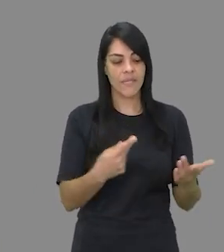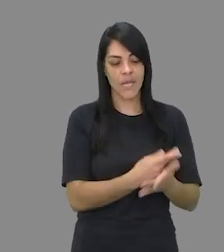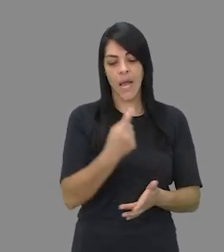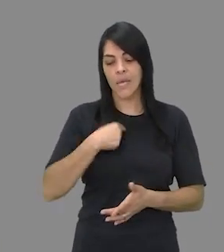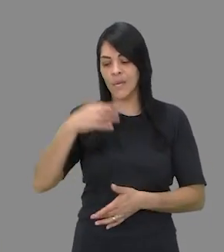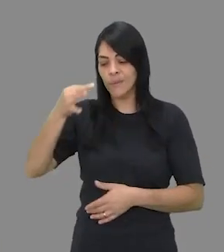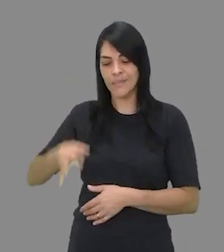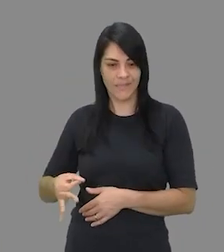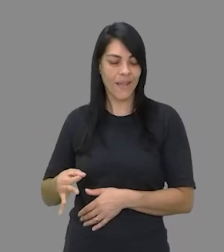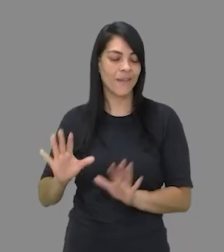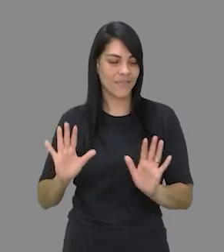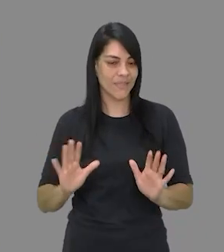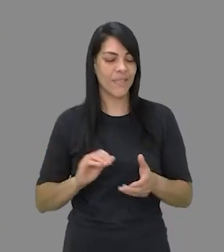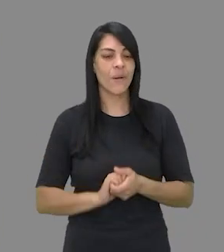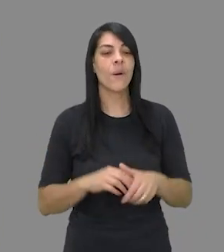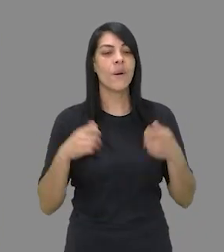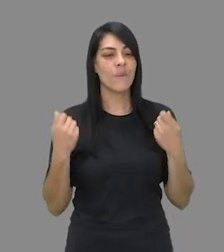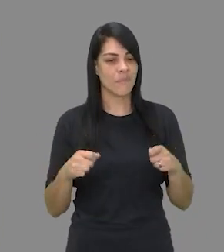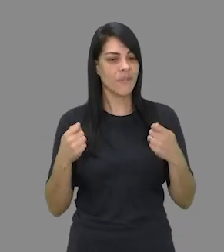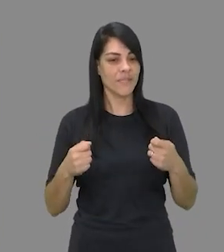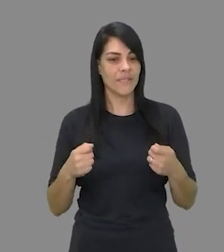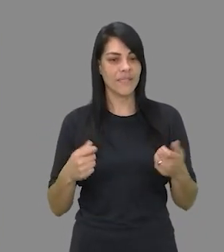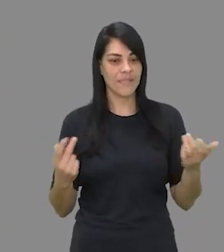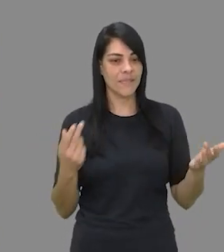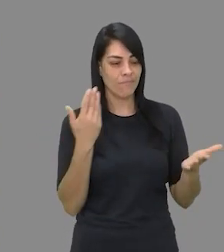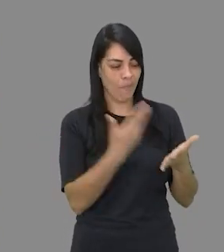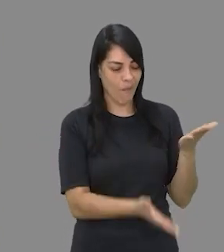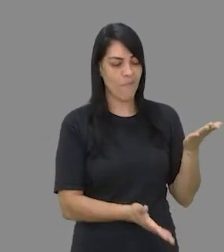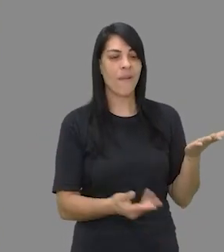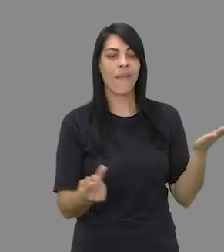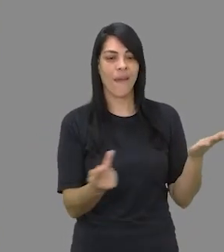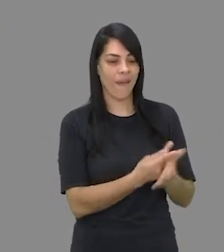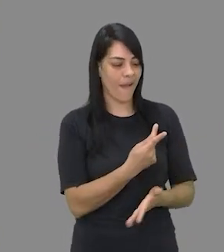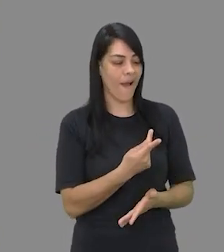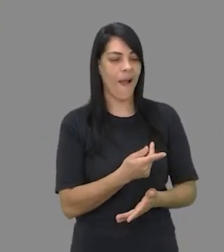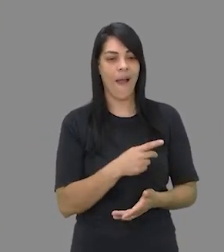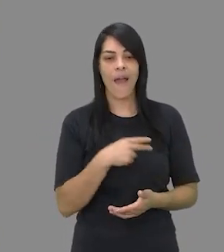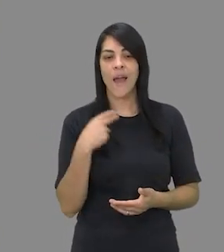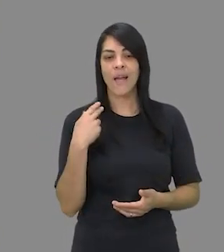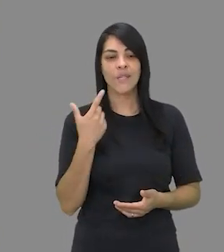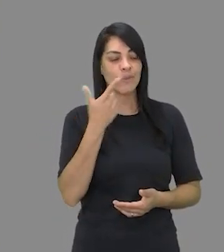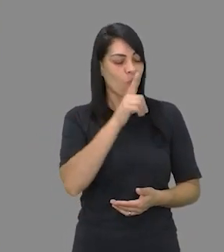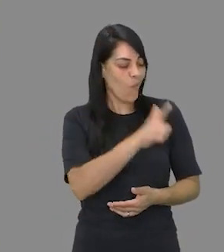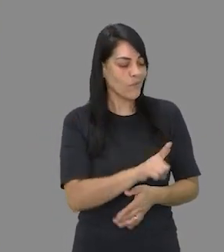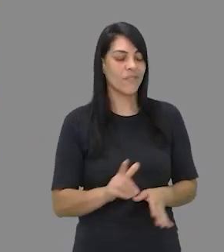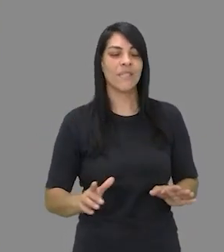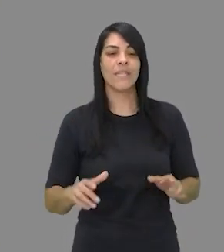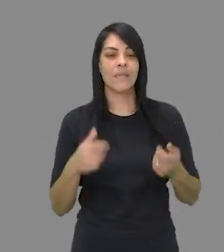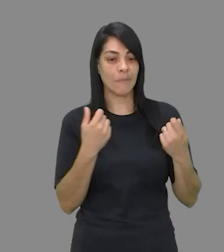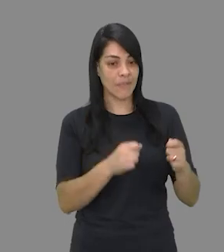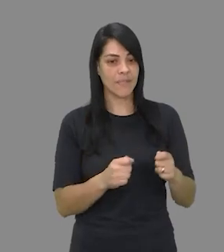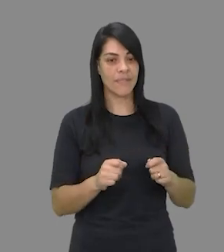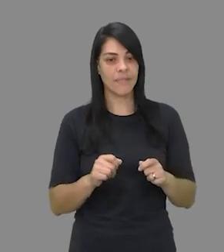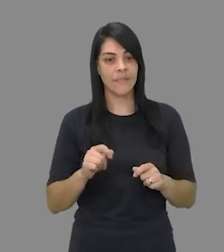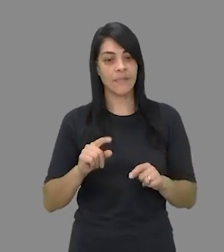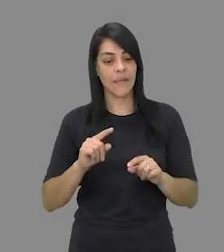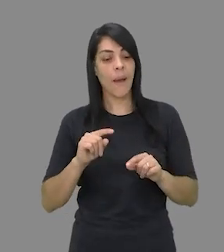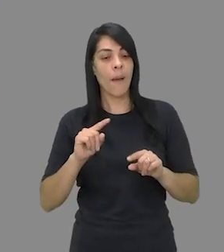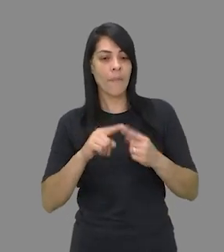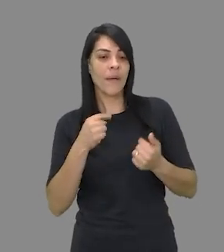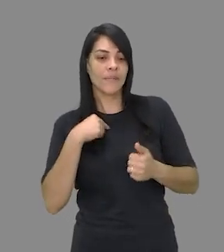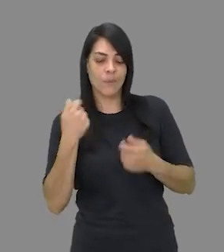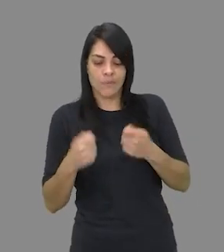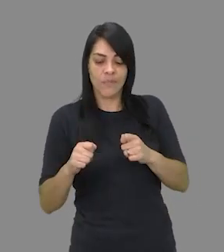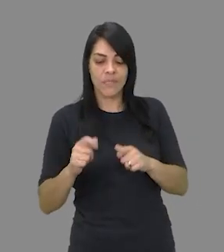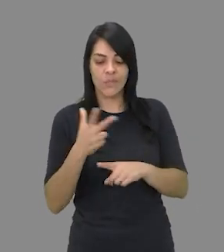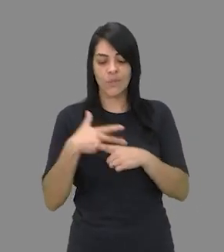mesa e, de uma certa forma, ele tem que perder aí essa jogada. Ou ele não consegue rebater, ou a bolinha caiu, pingou, foi para